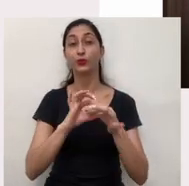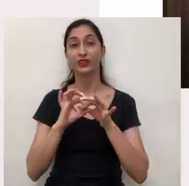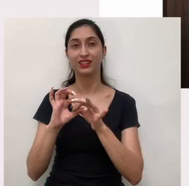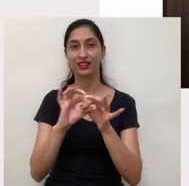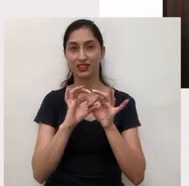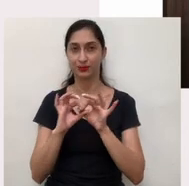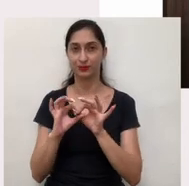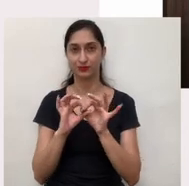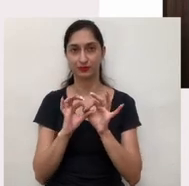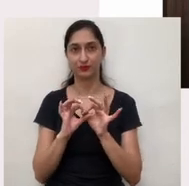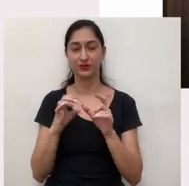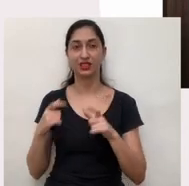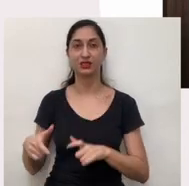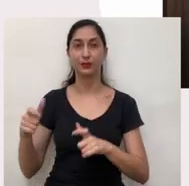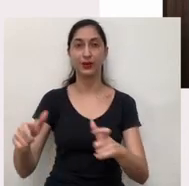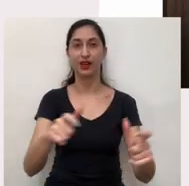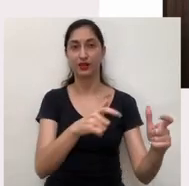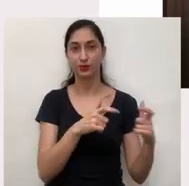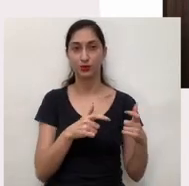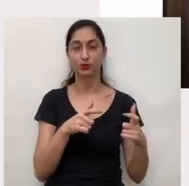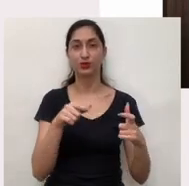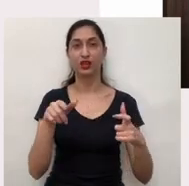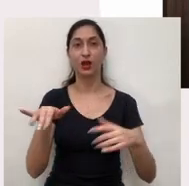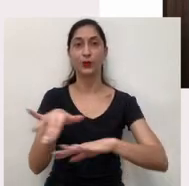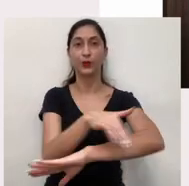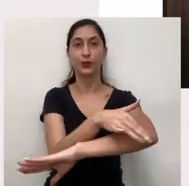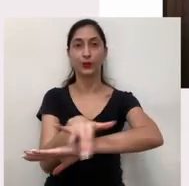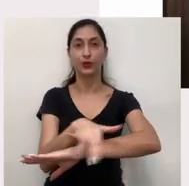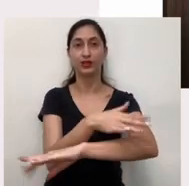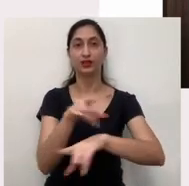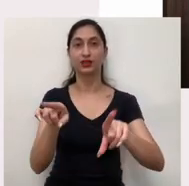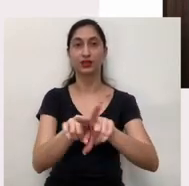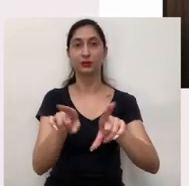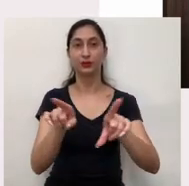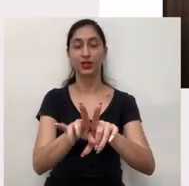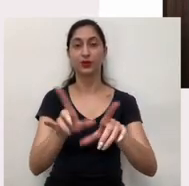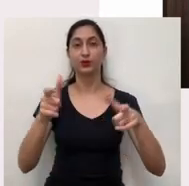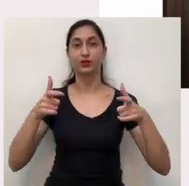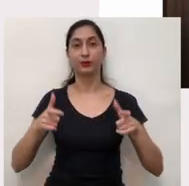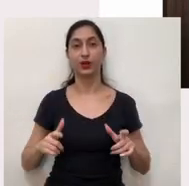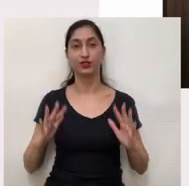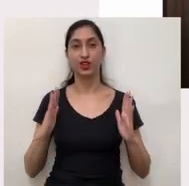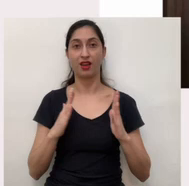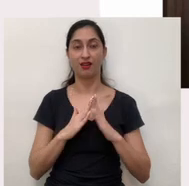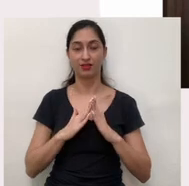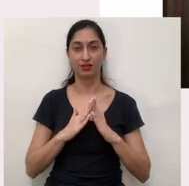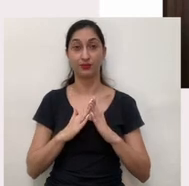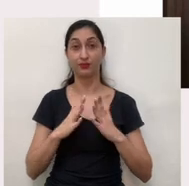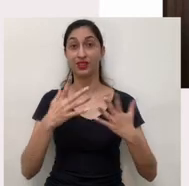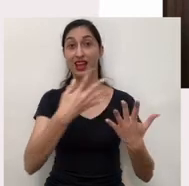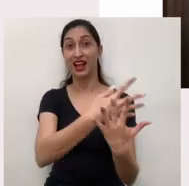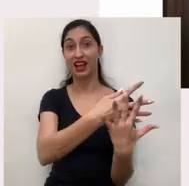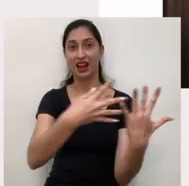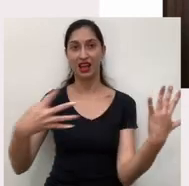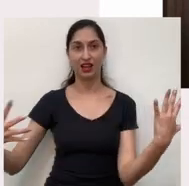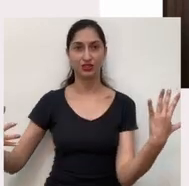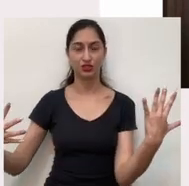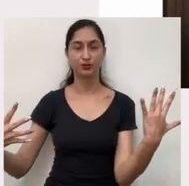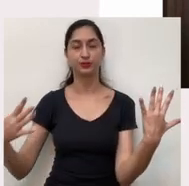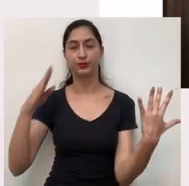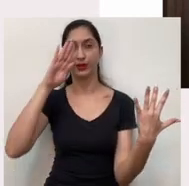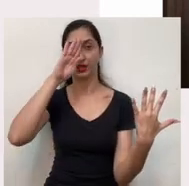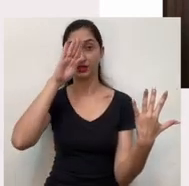conectam o espaço da rua, o espaço urbano, com o espaço doméstico. E a grade, especificamente,